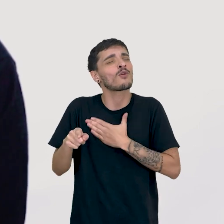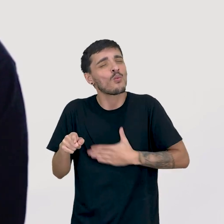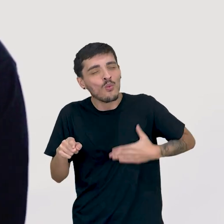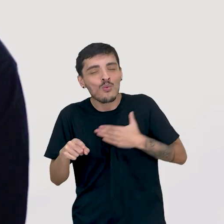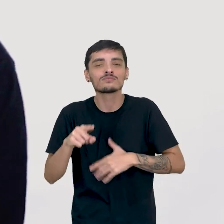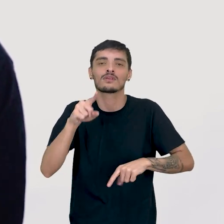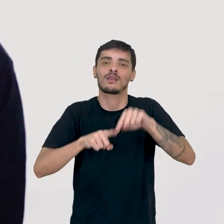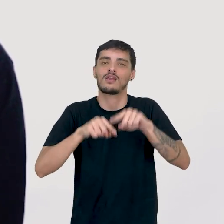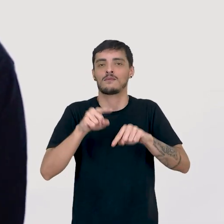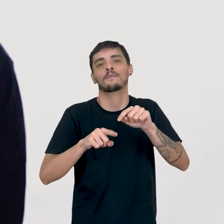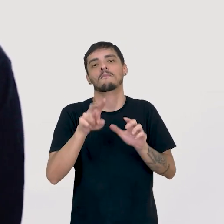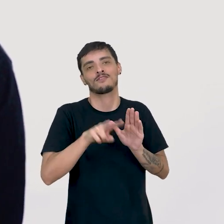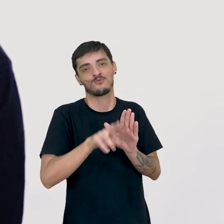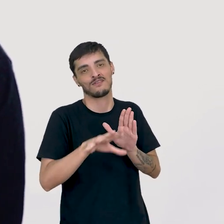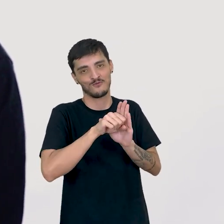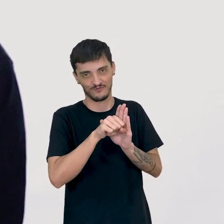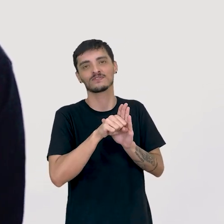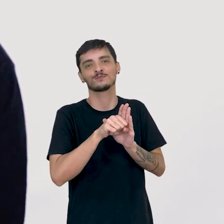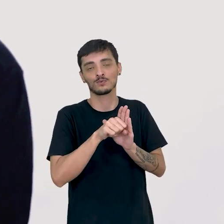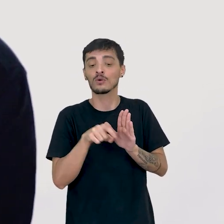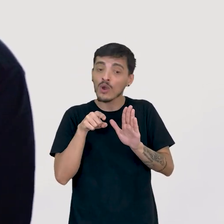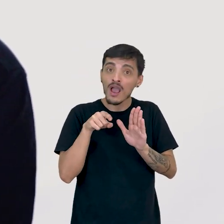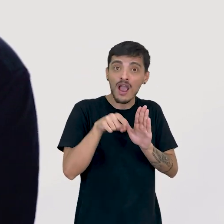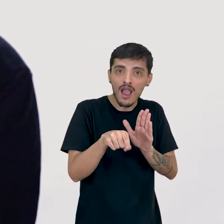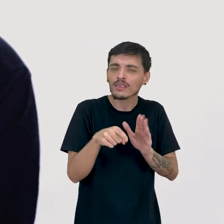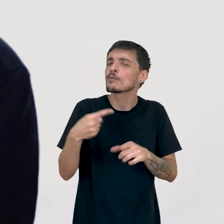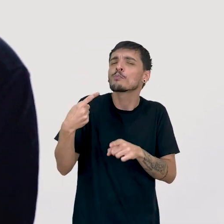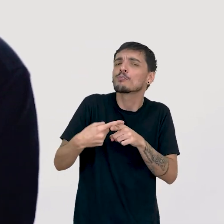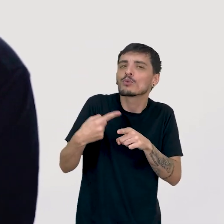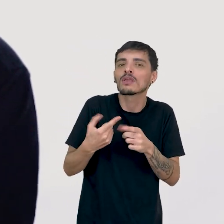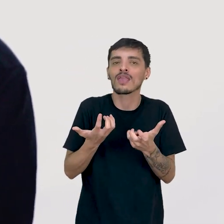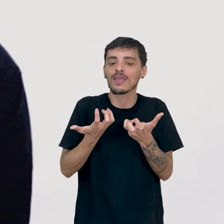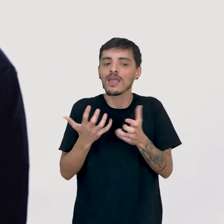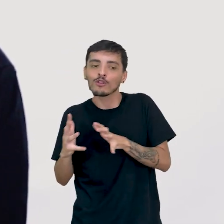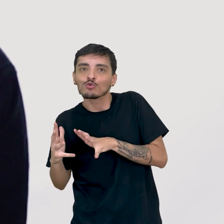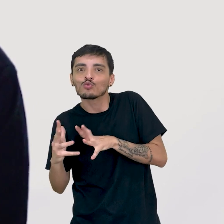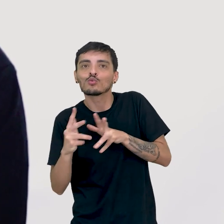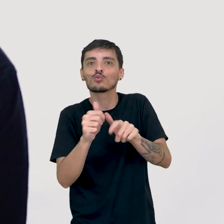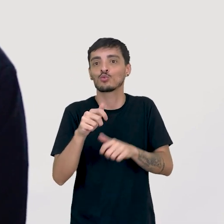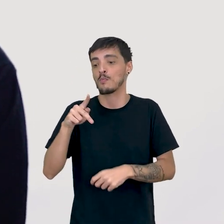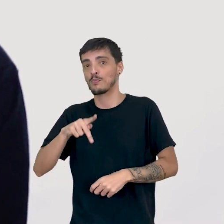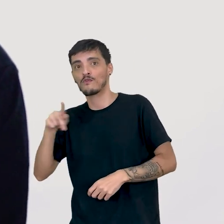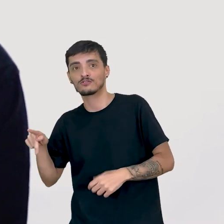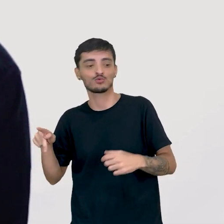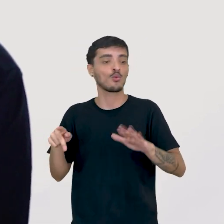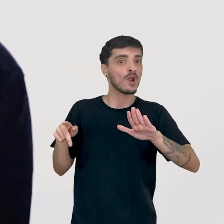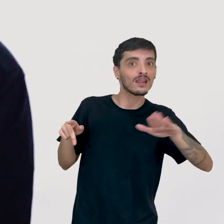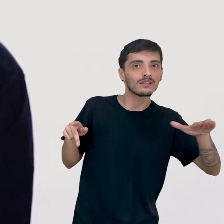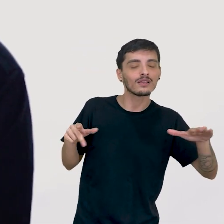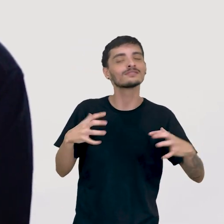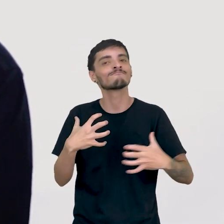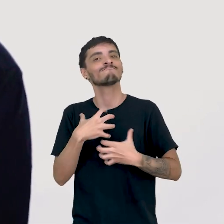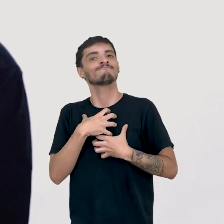simpatia com e pelos equipamentos audiovisuais. O que a gente quer, portanto, é que todo mundo, tanto